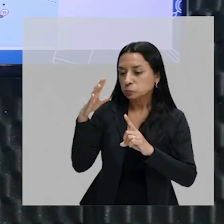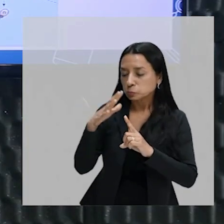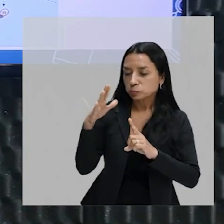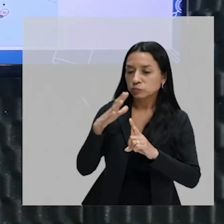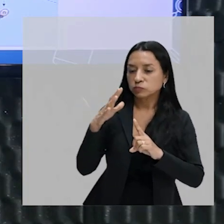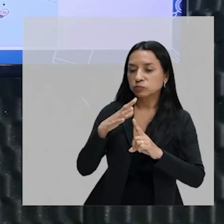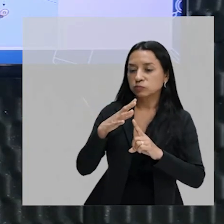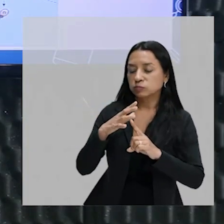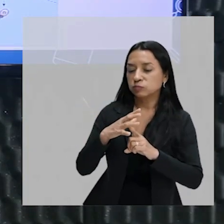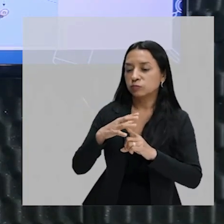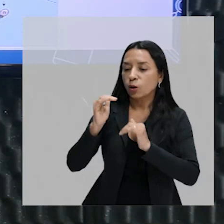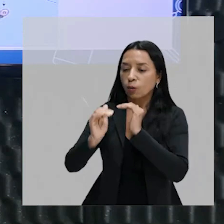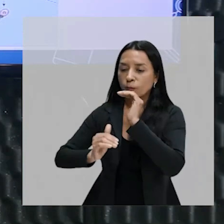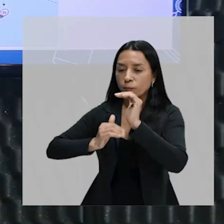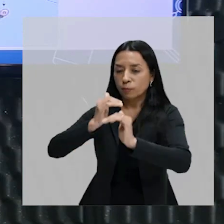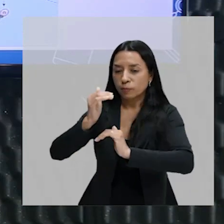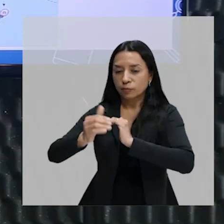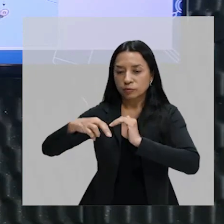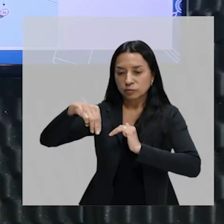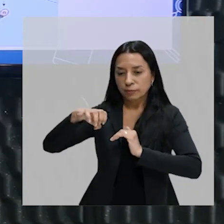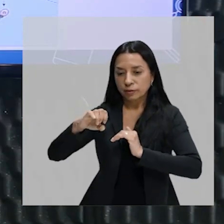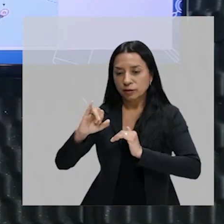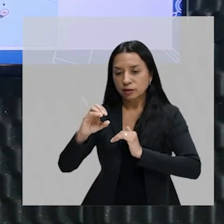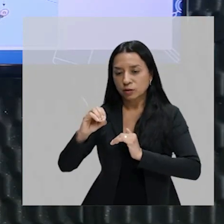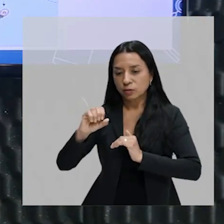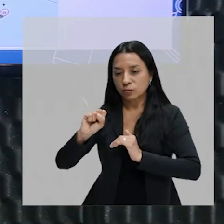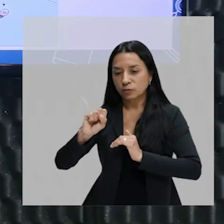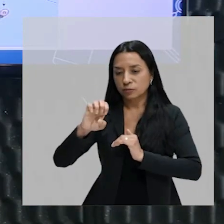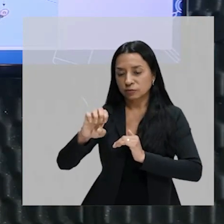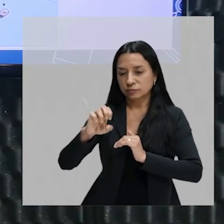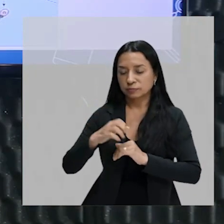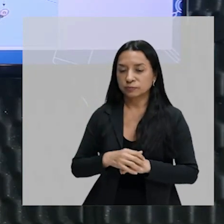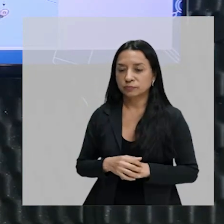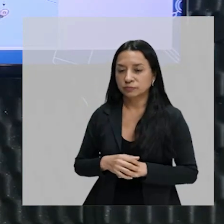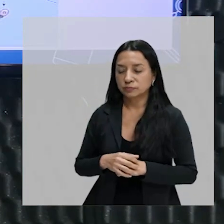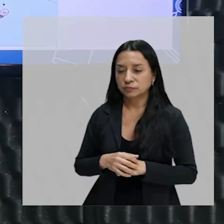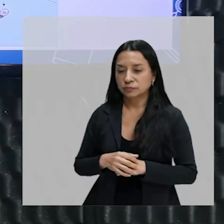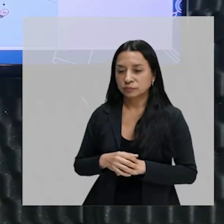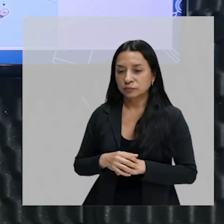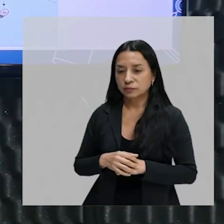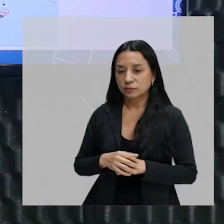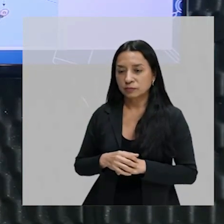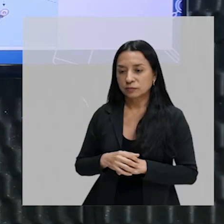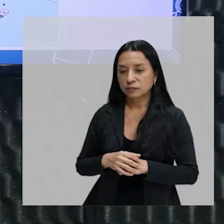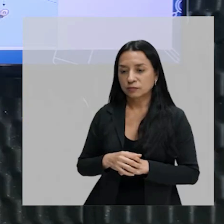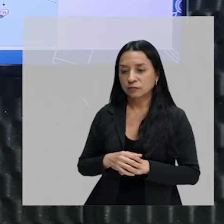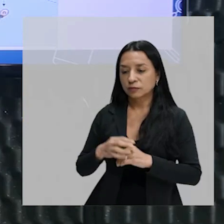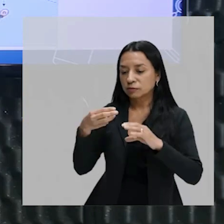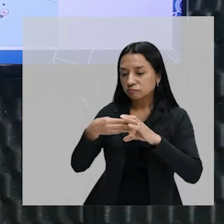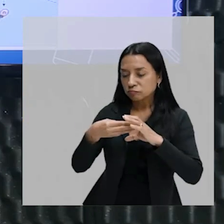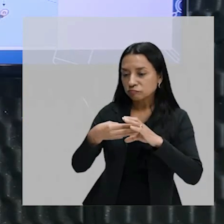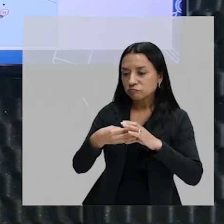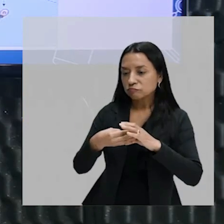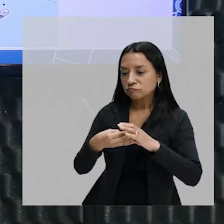meiose tá veja as ovogônias elas vão formar as células conhecidas como